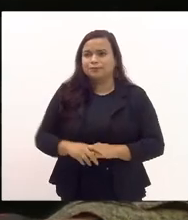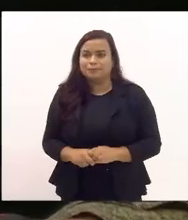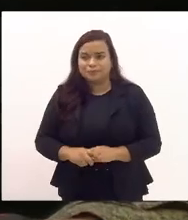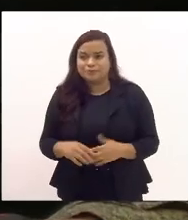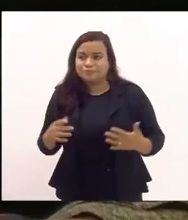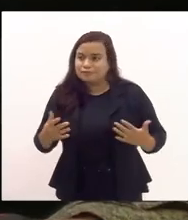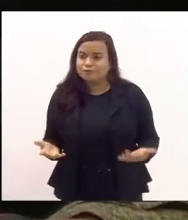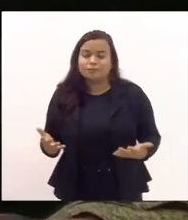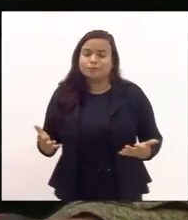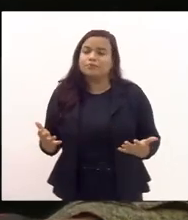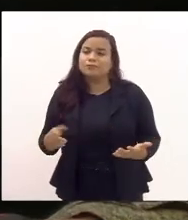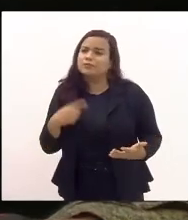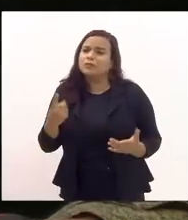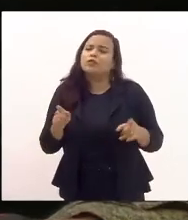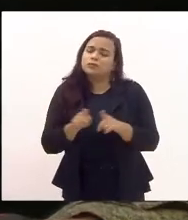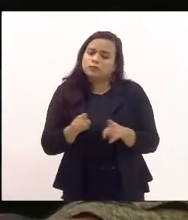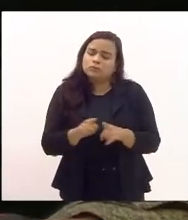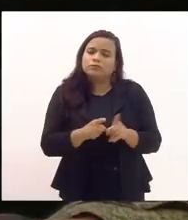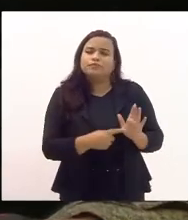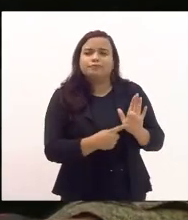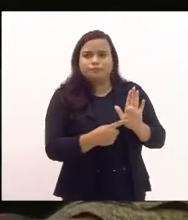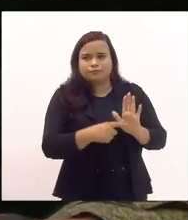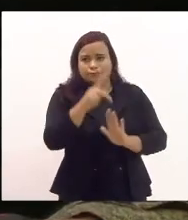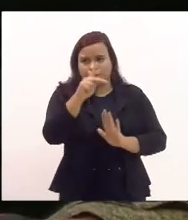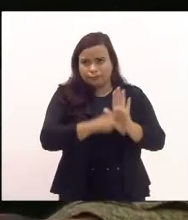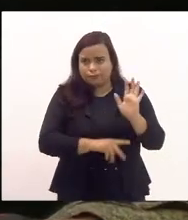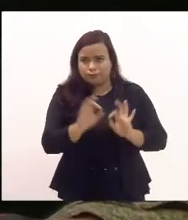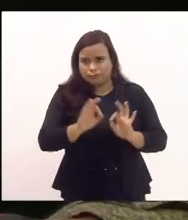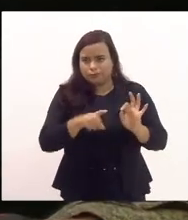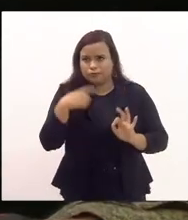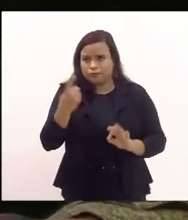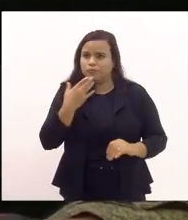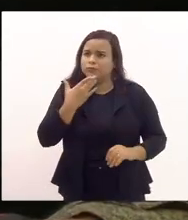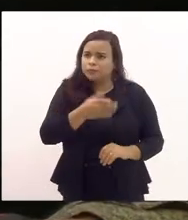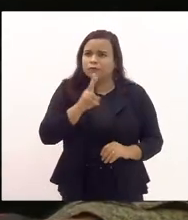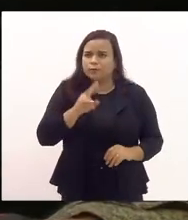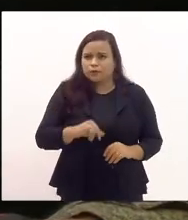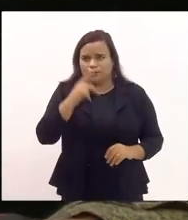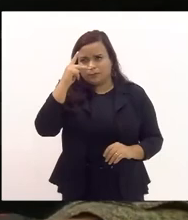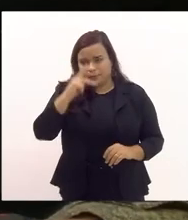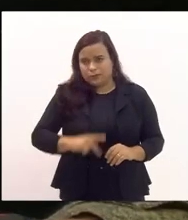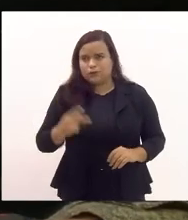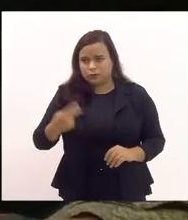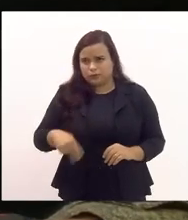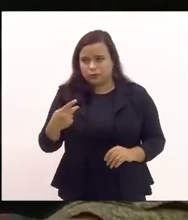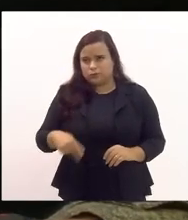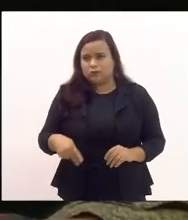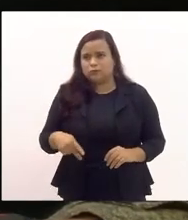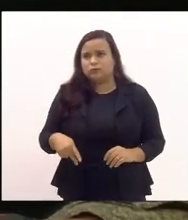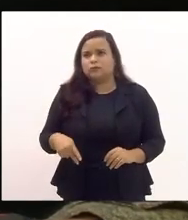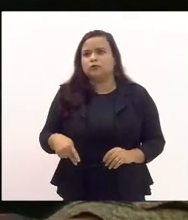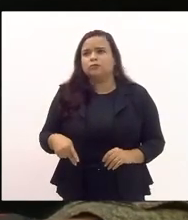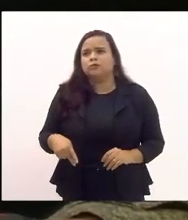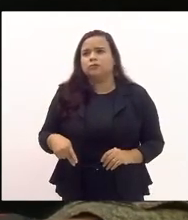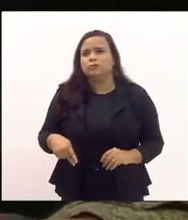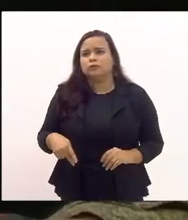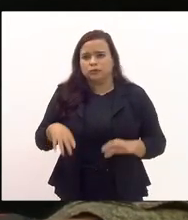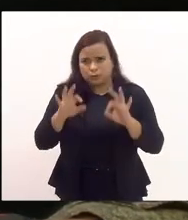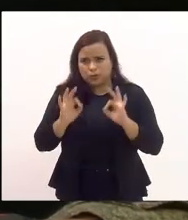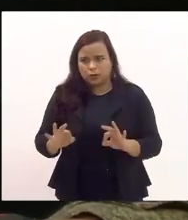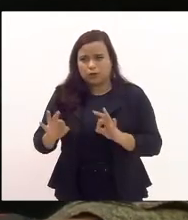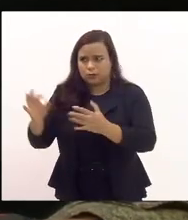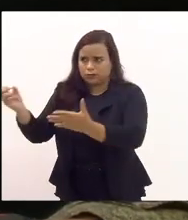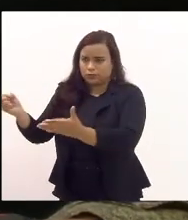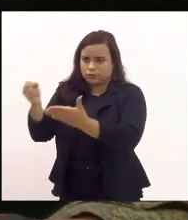sentido a gente também Apresentou um projeto e a gente vai pedir ao nosso presidente que Garanta a